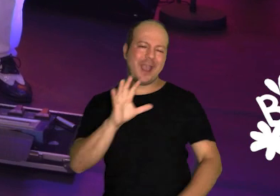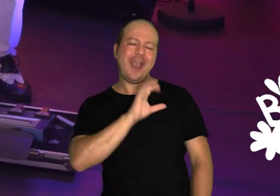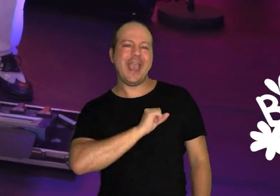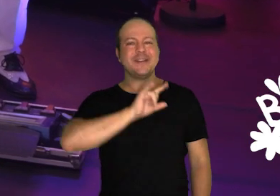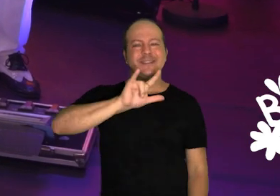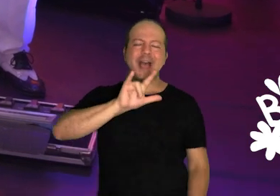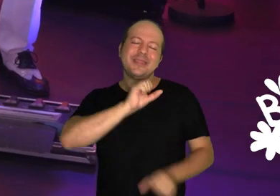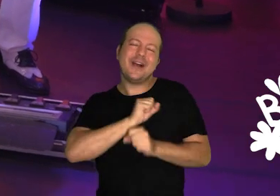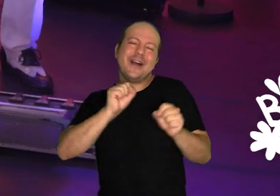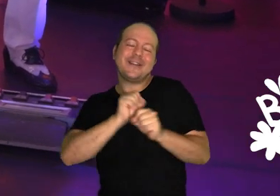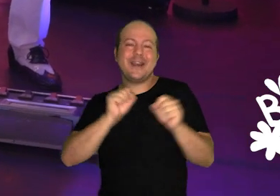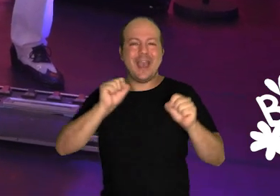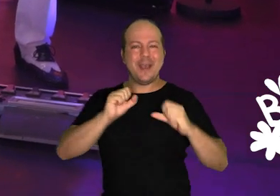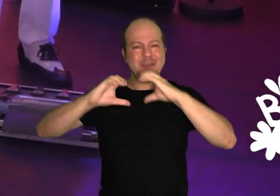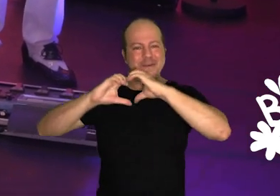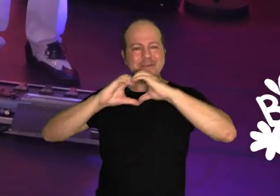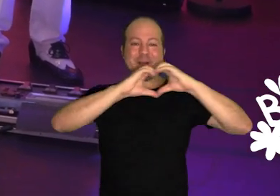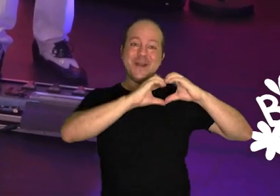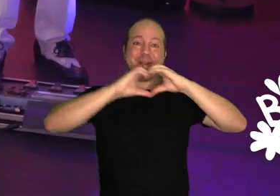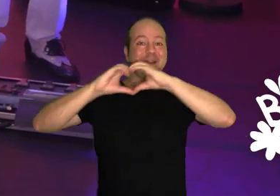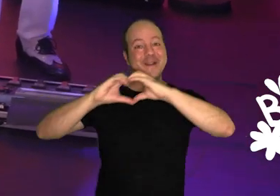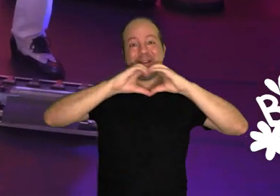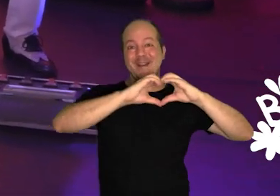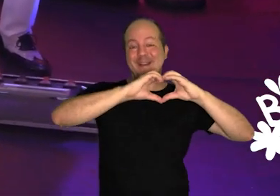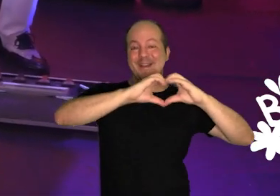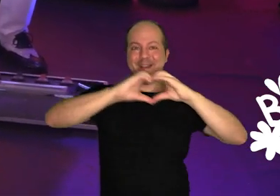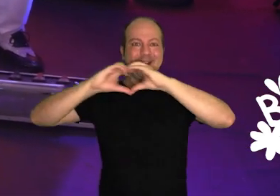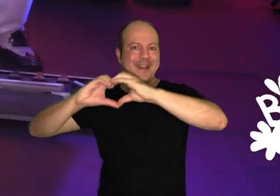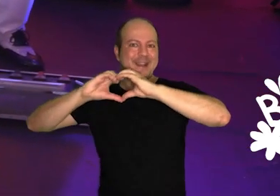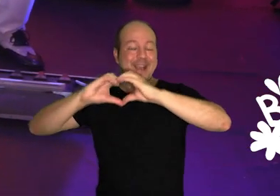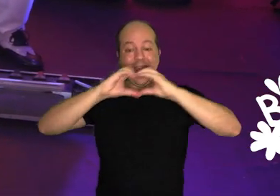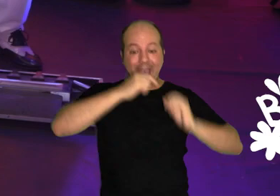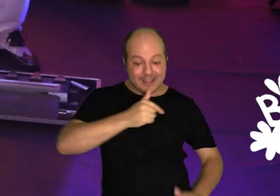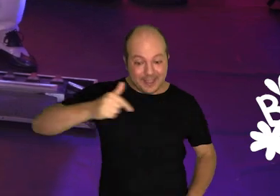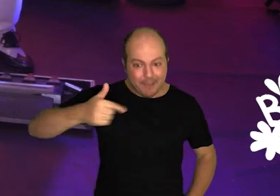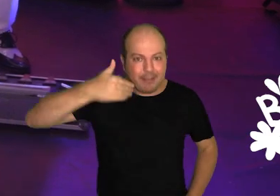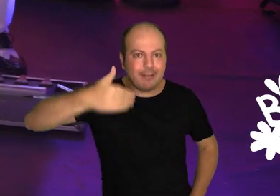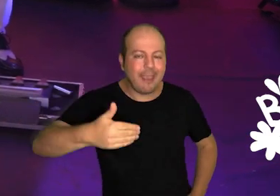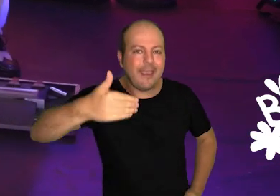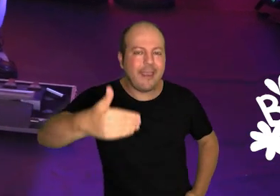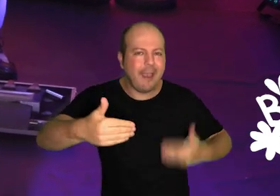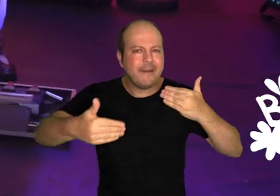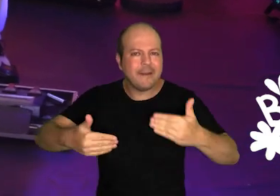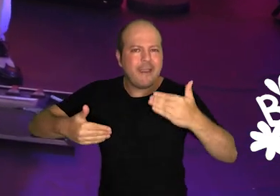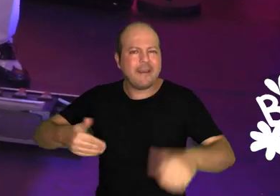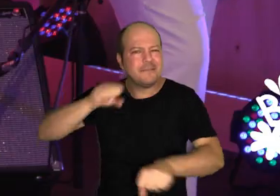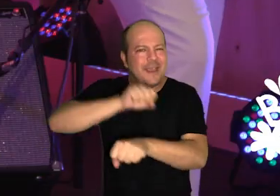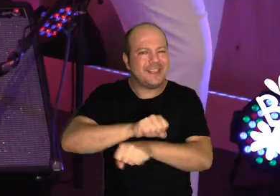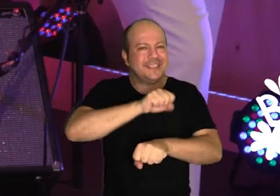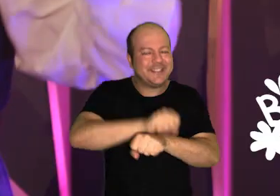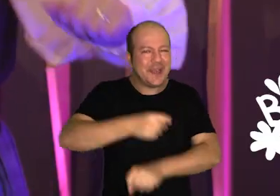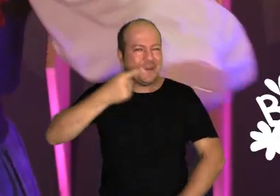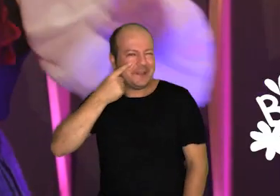amo, eu te adoro, meu amor. a semana inteira.